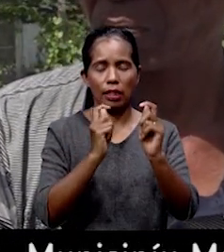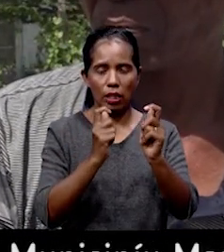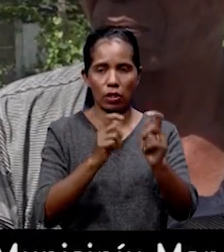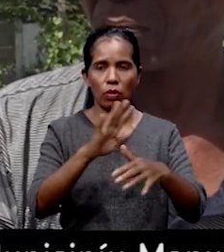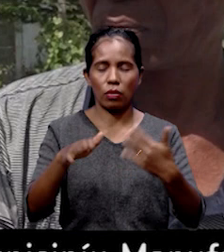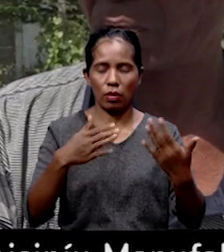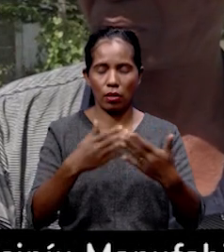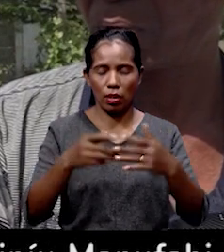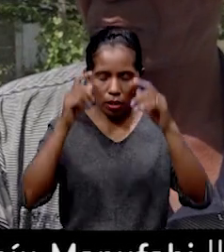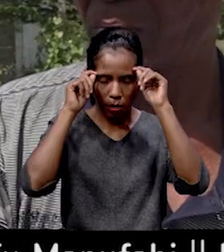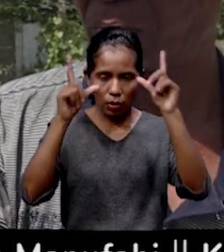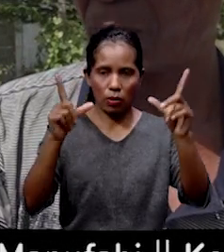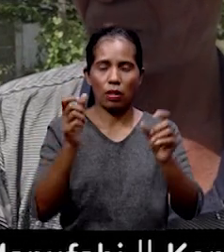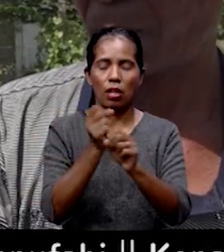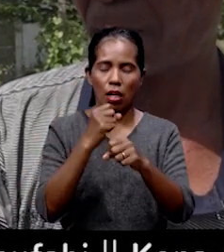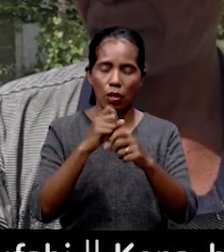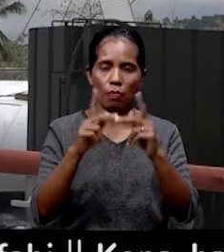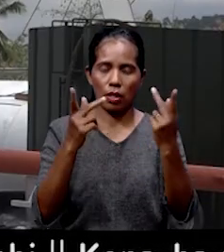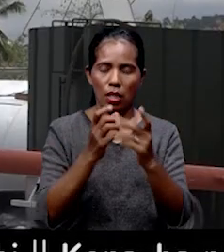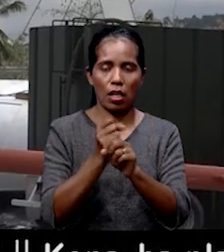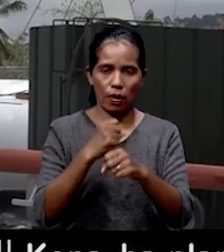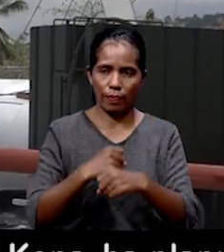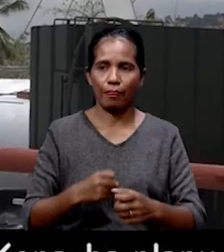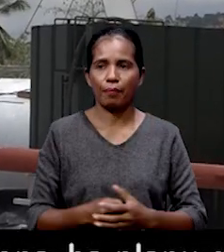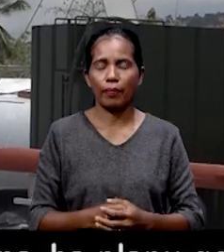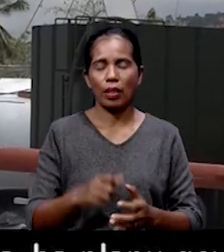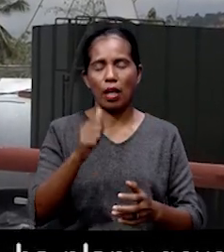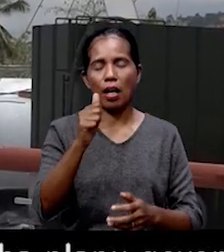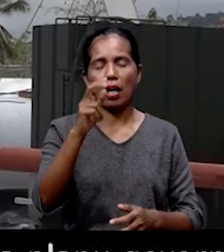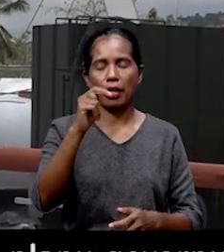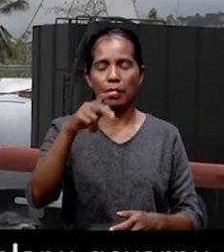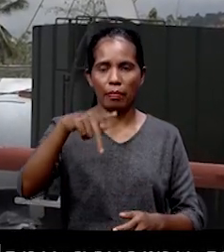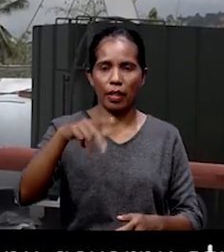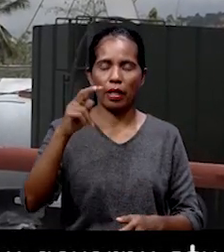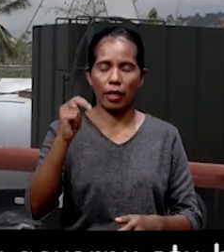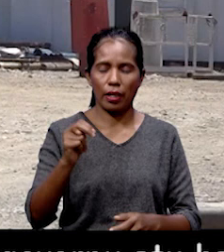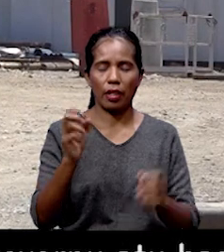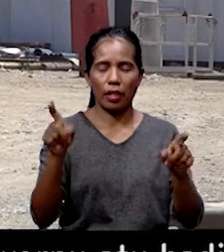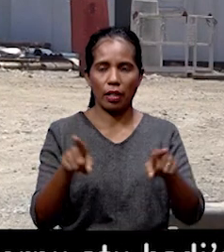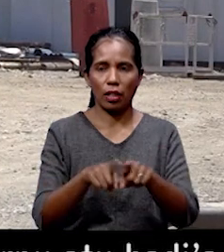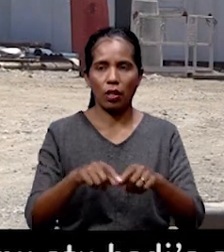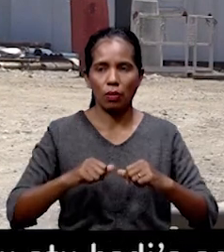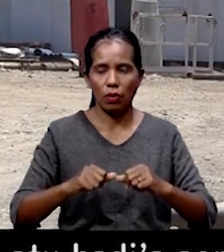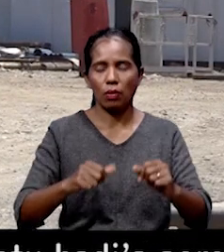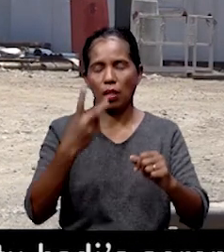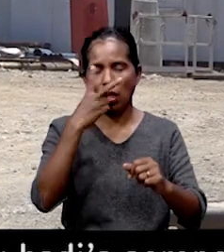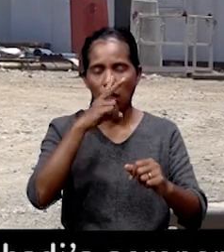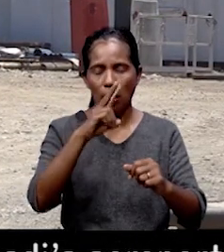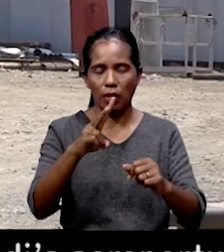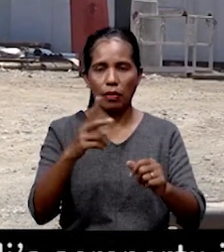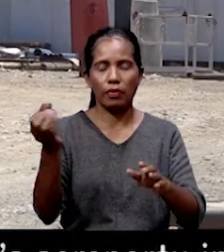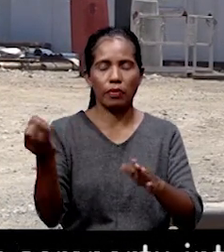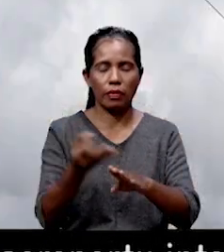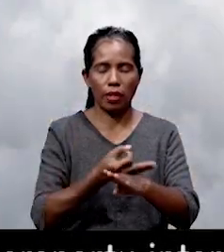to nebe ke Timor Resources wat ne halau da dauna. ANPM e hanes an autoridade regulador tecnicamente continua verifica no avalia documento